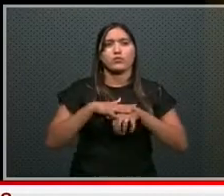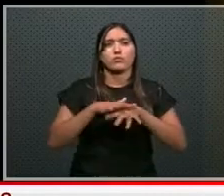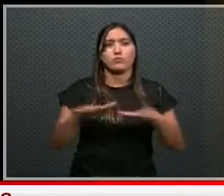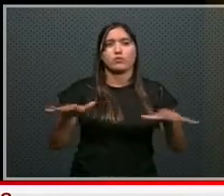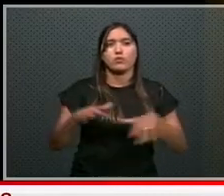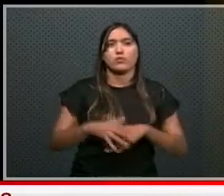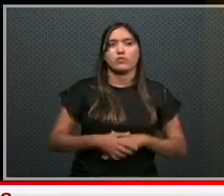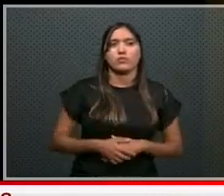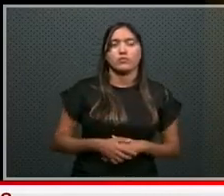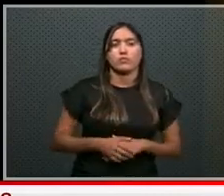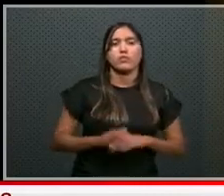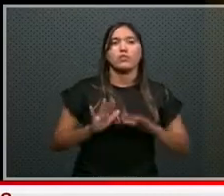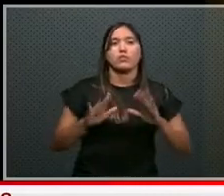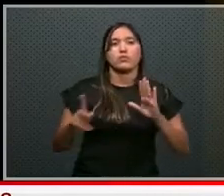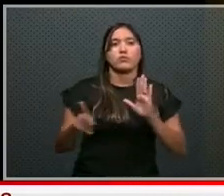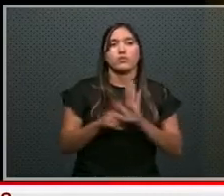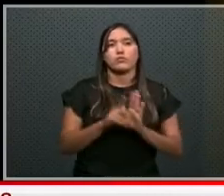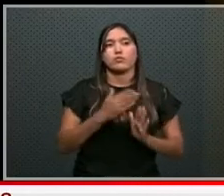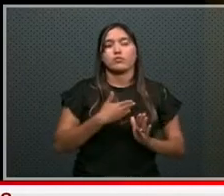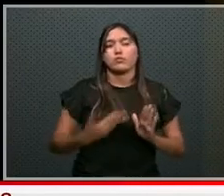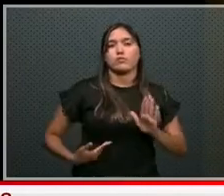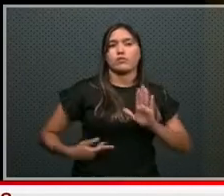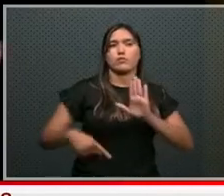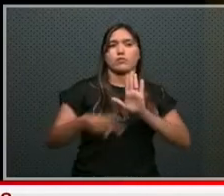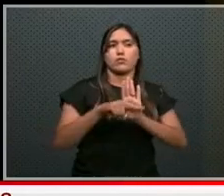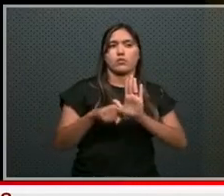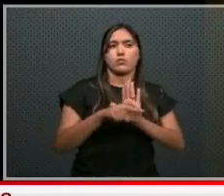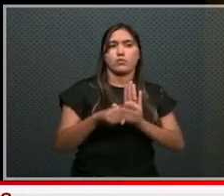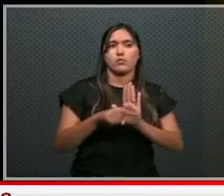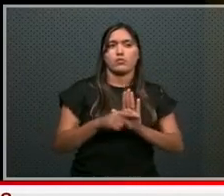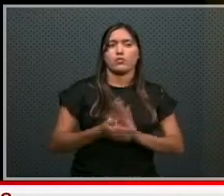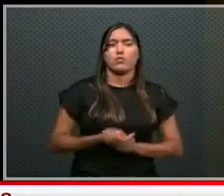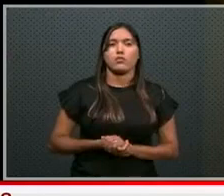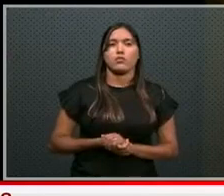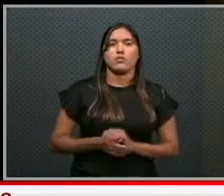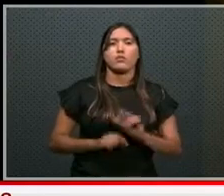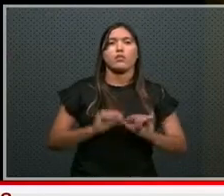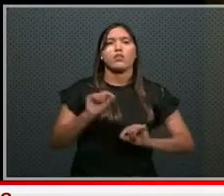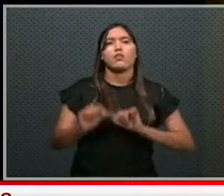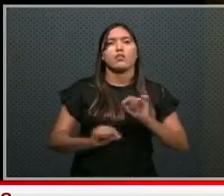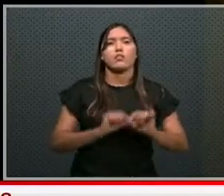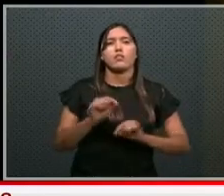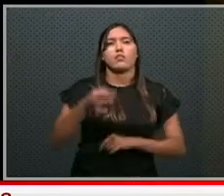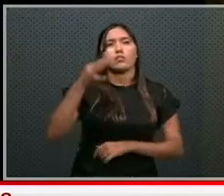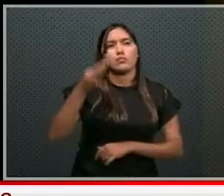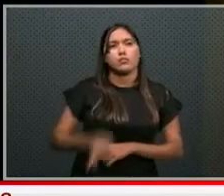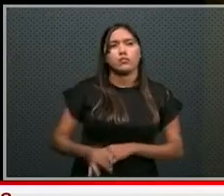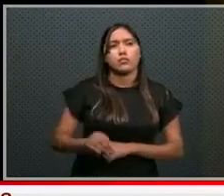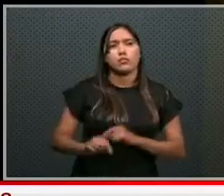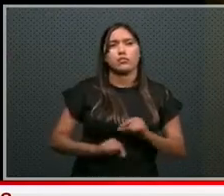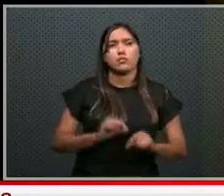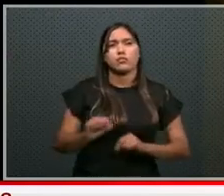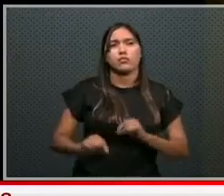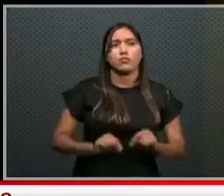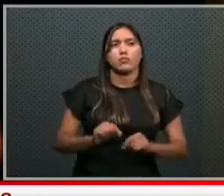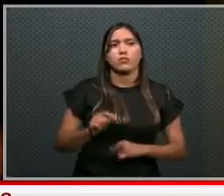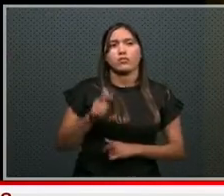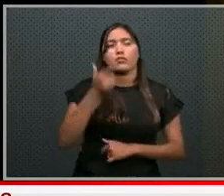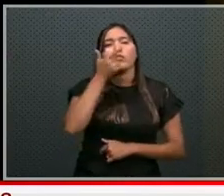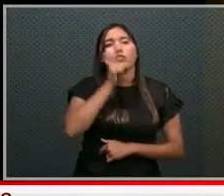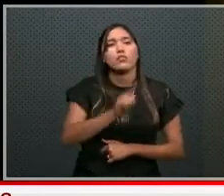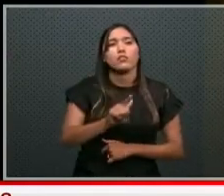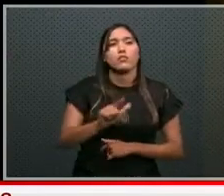um governo negacionista e que certamente se não fosse o negacionismo nós teríamos